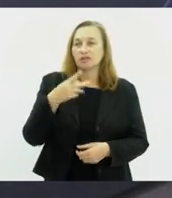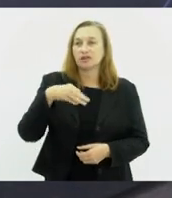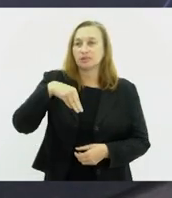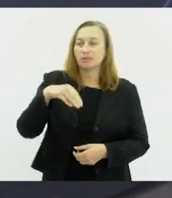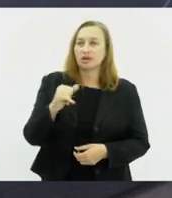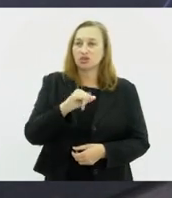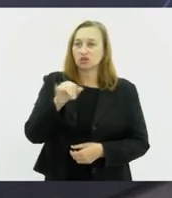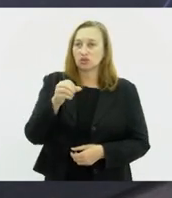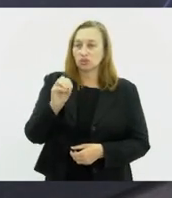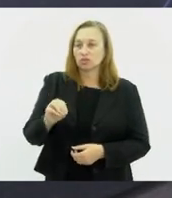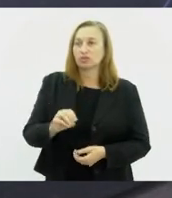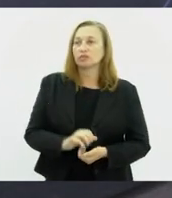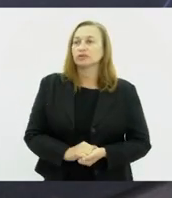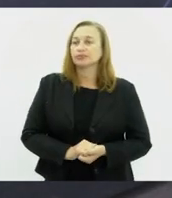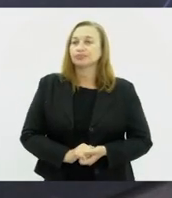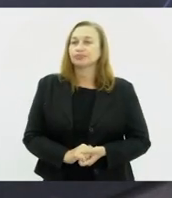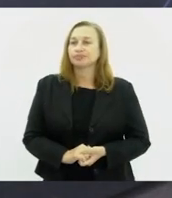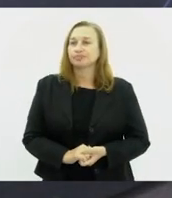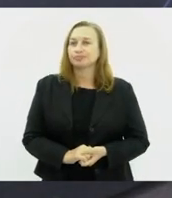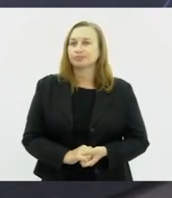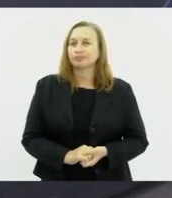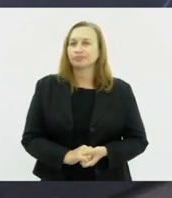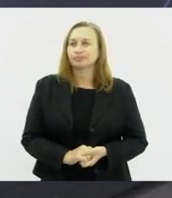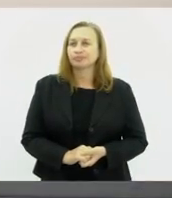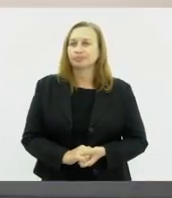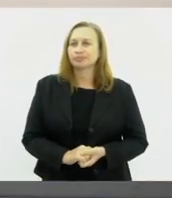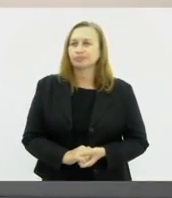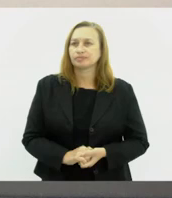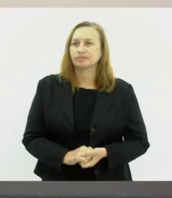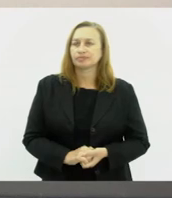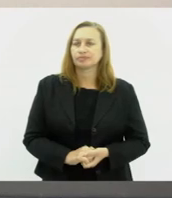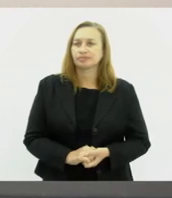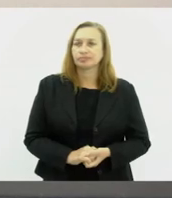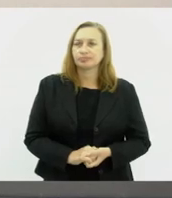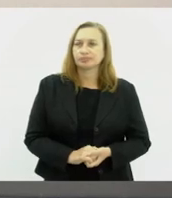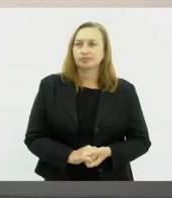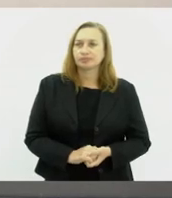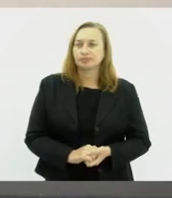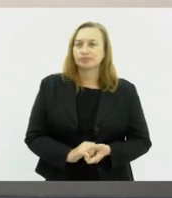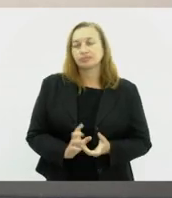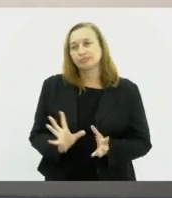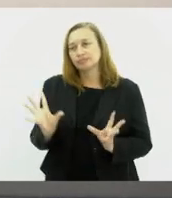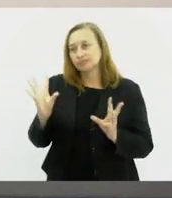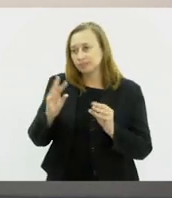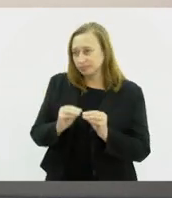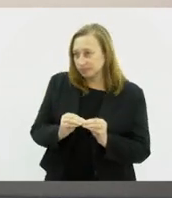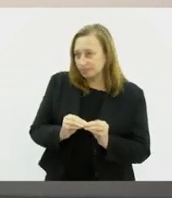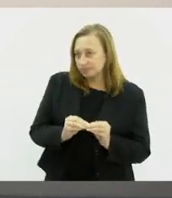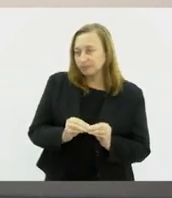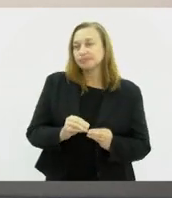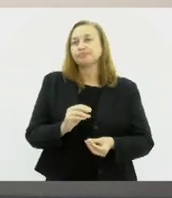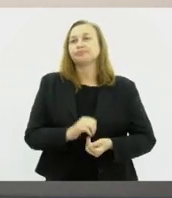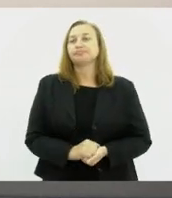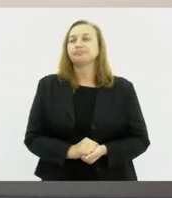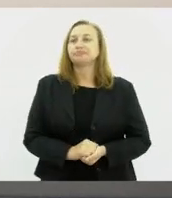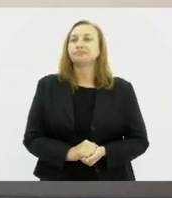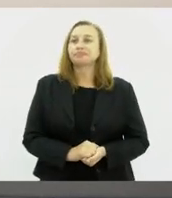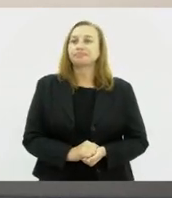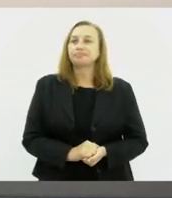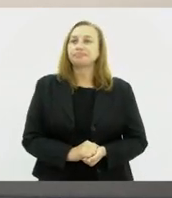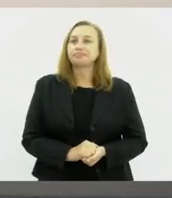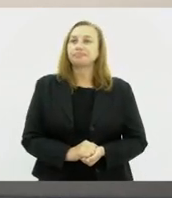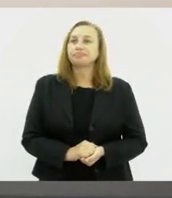Major maelo Opa vamos lá e só para concluir né a gente não consegue tem que Seme dar uma